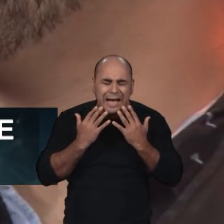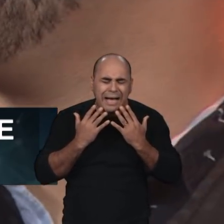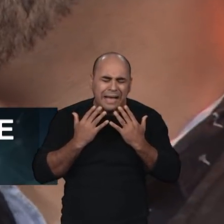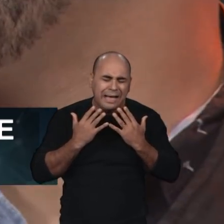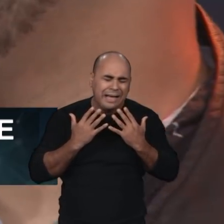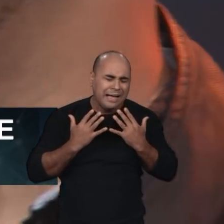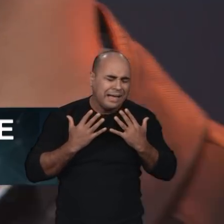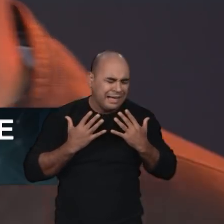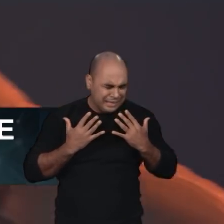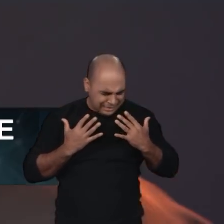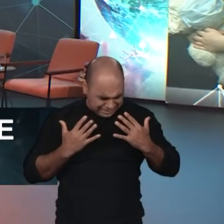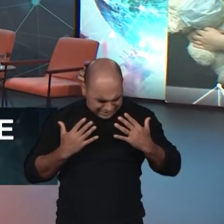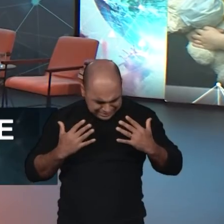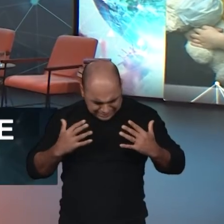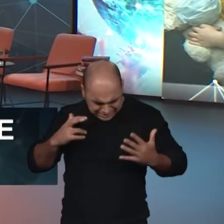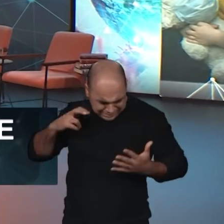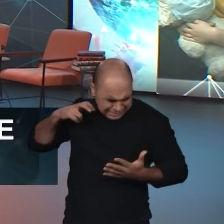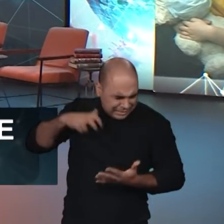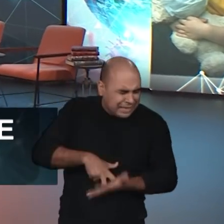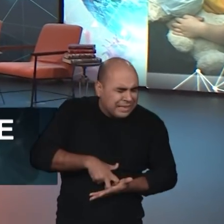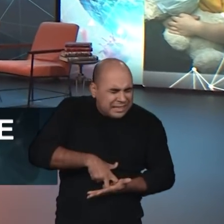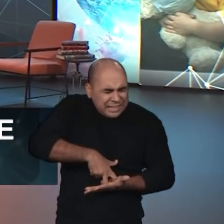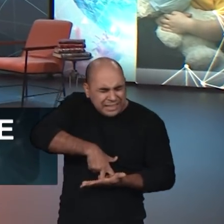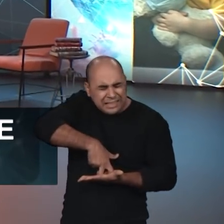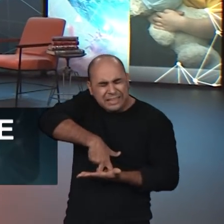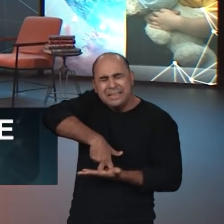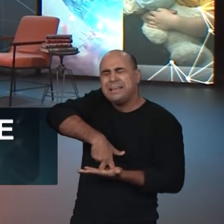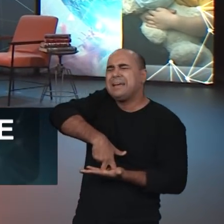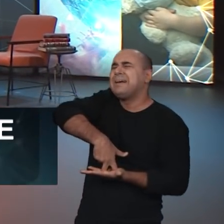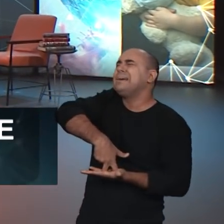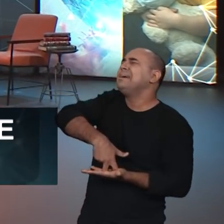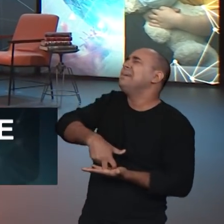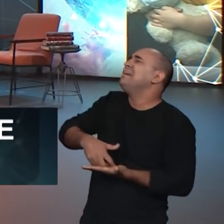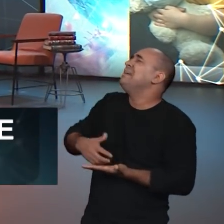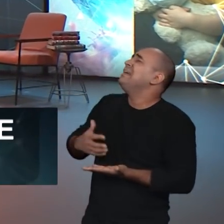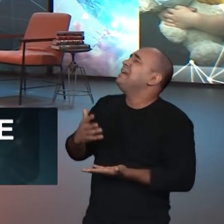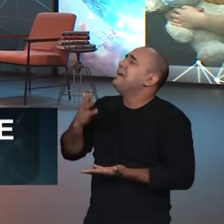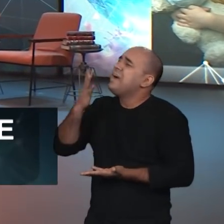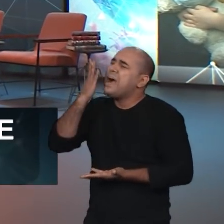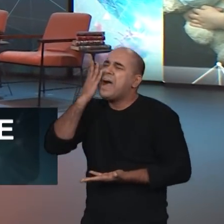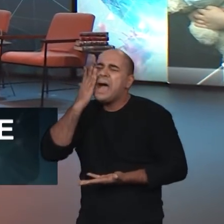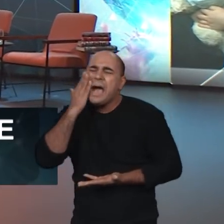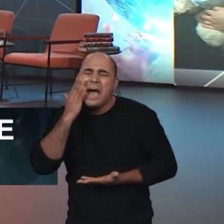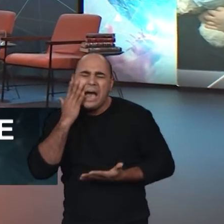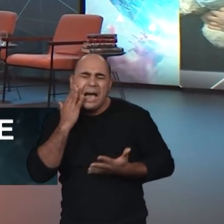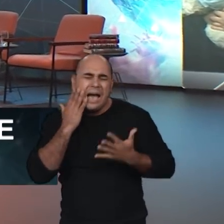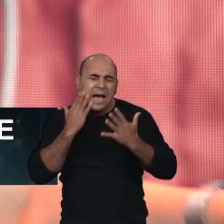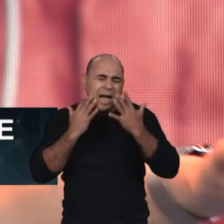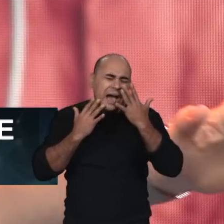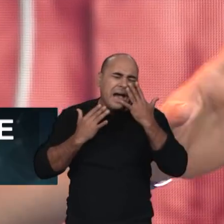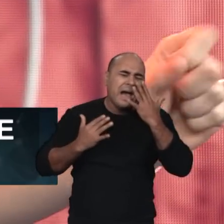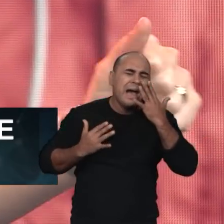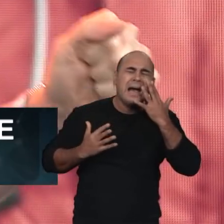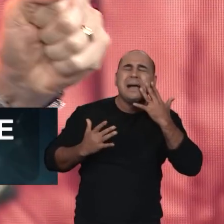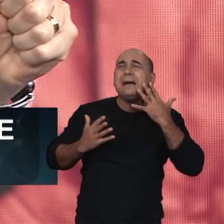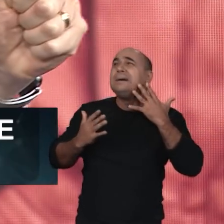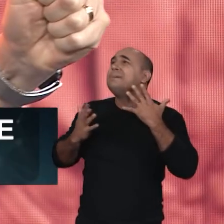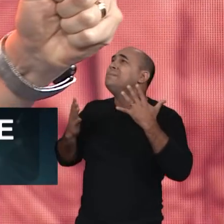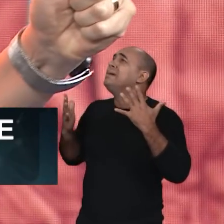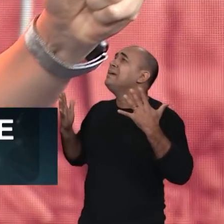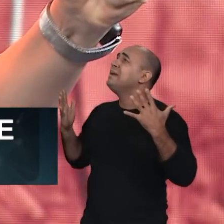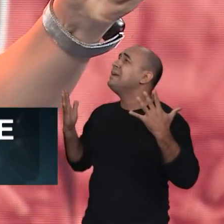teus pés, Senhor. Aos teus pés, Aos